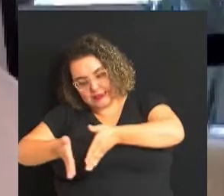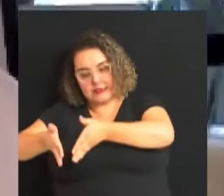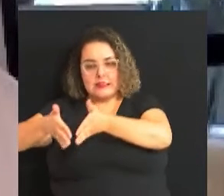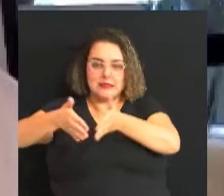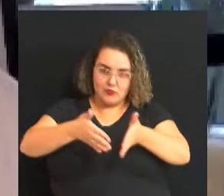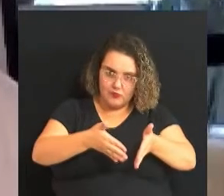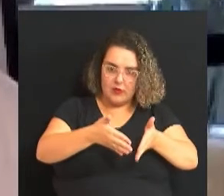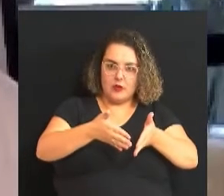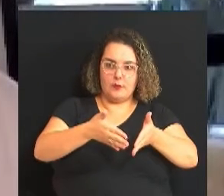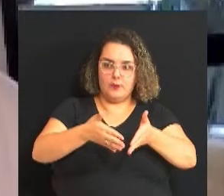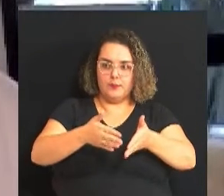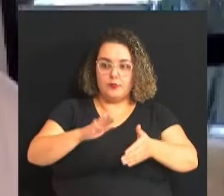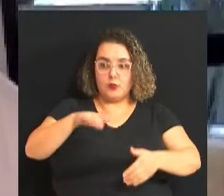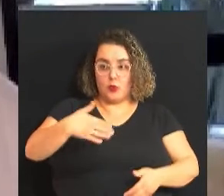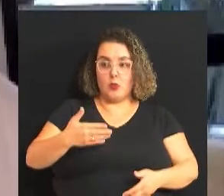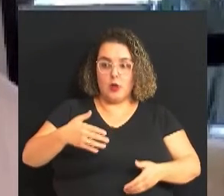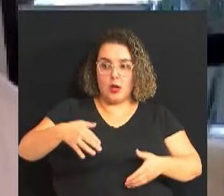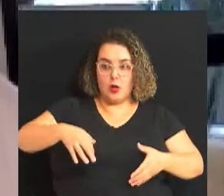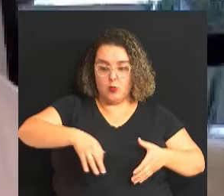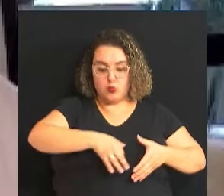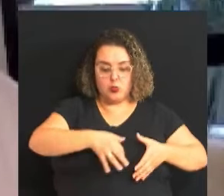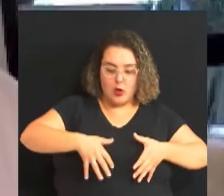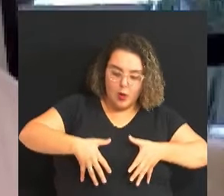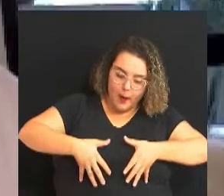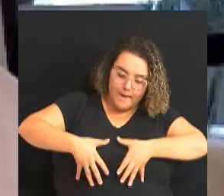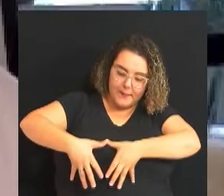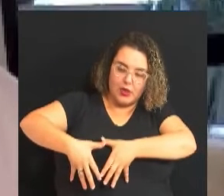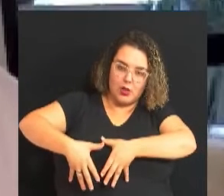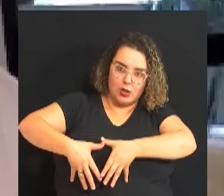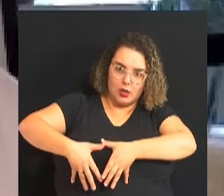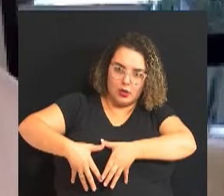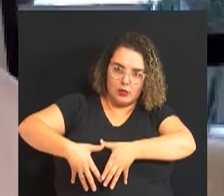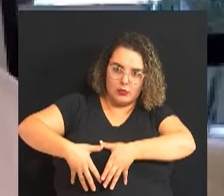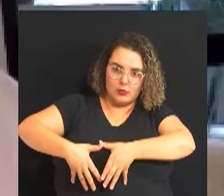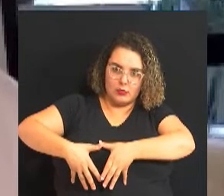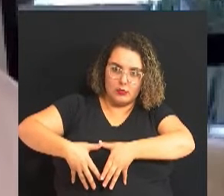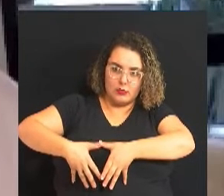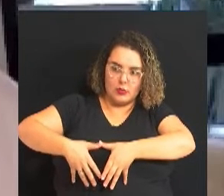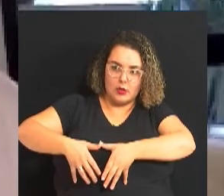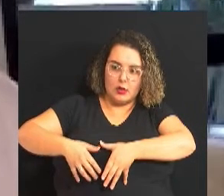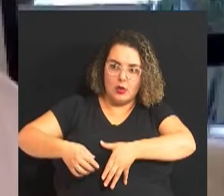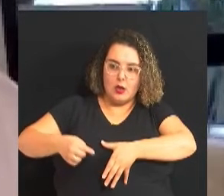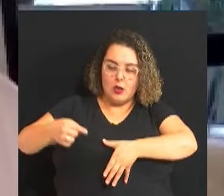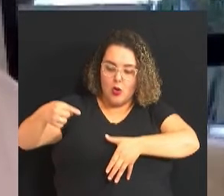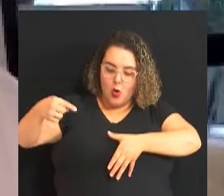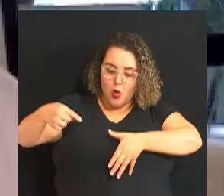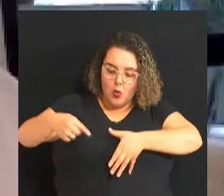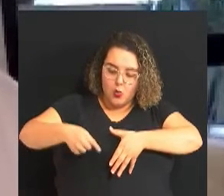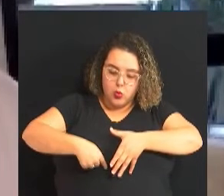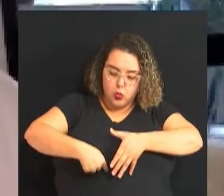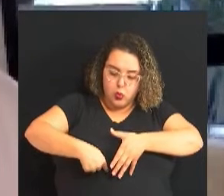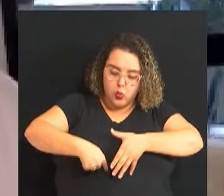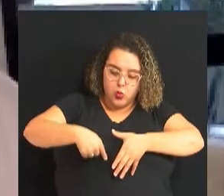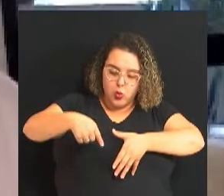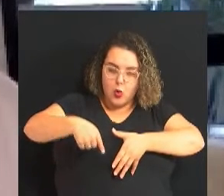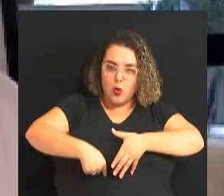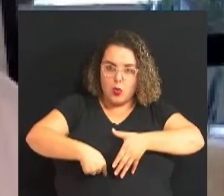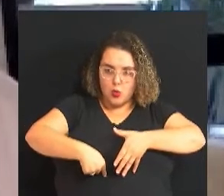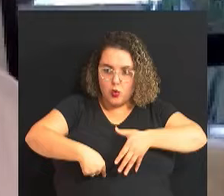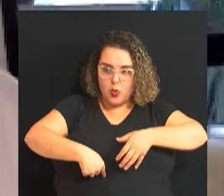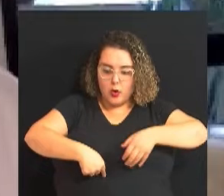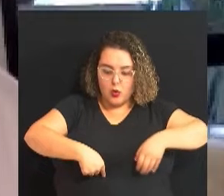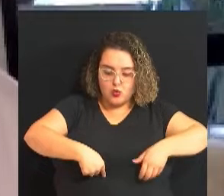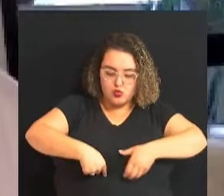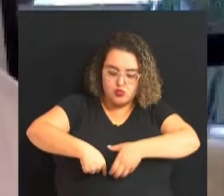você matura o intestino na parede abdominal, então você faz um furinho na parede abdominal, coloca o intestino